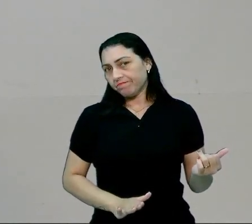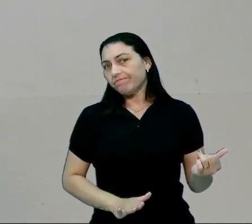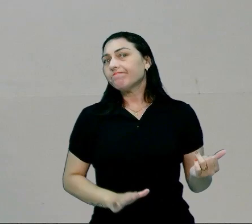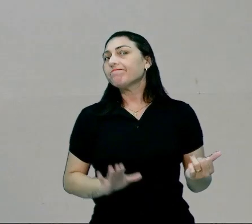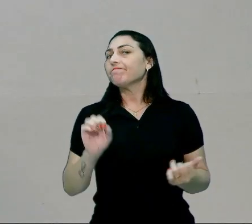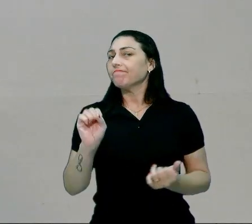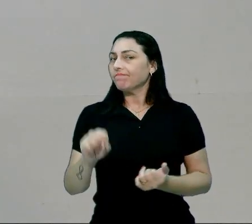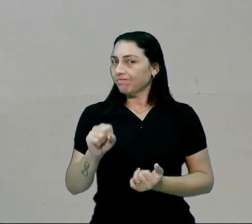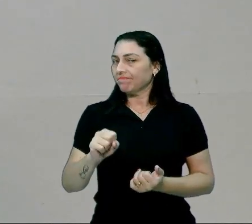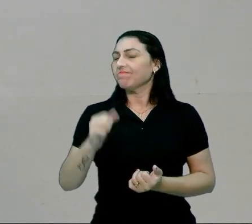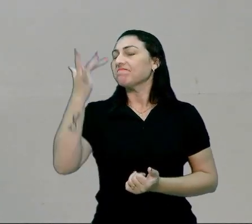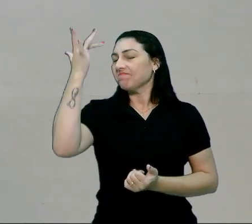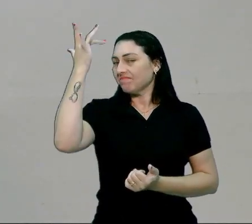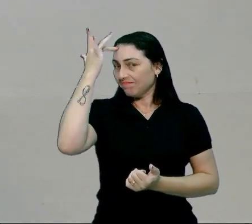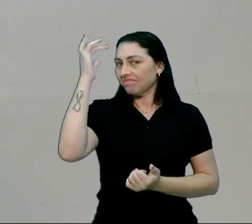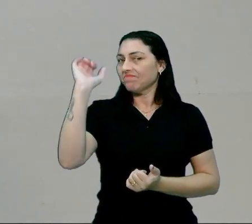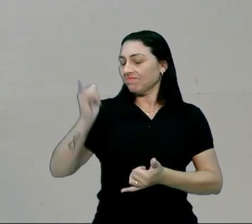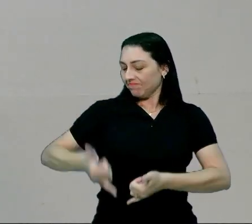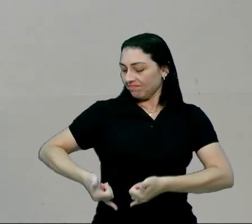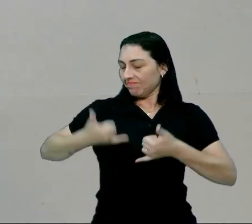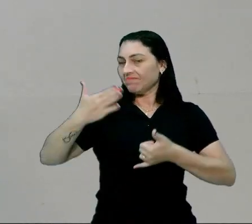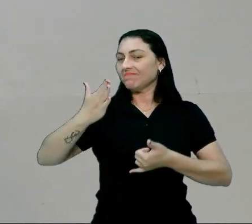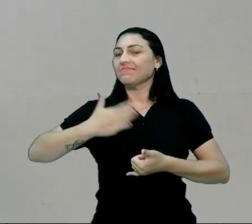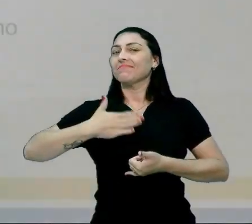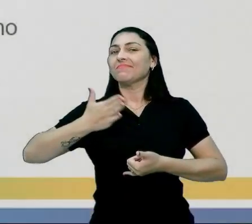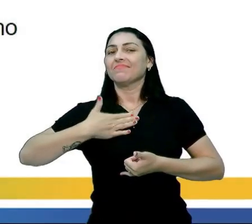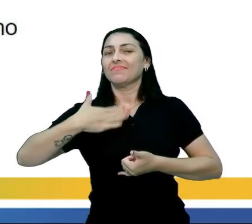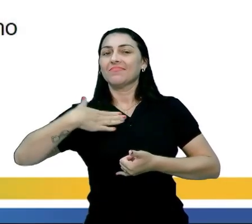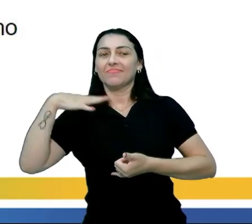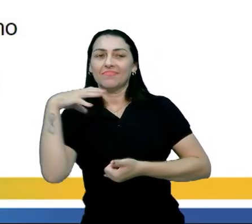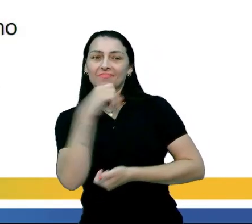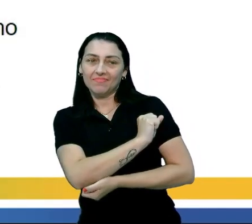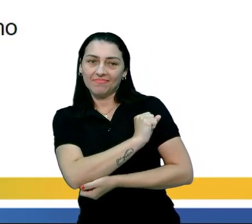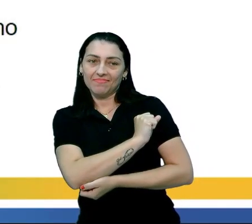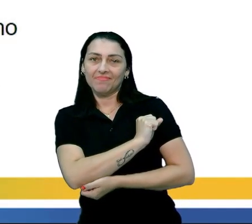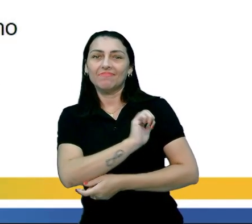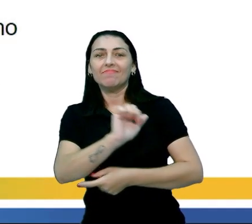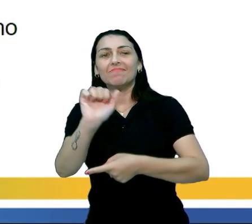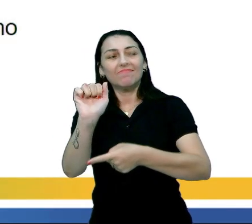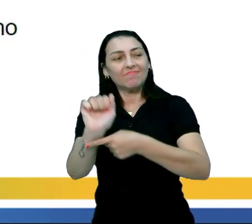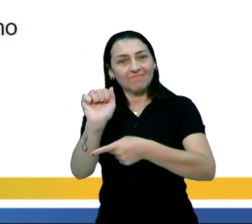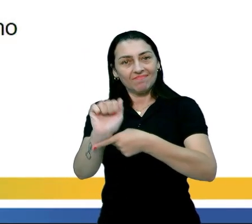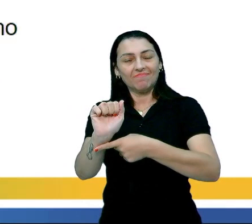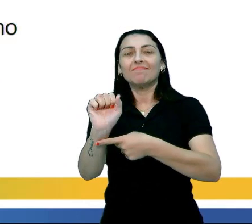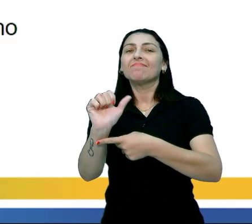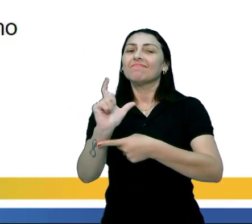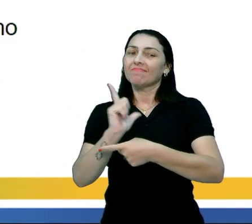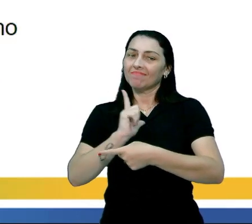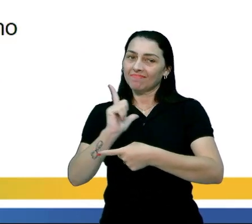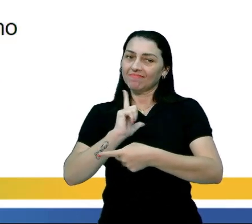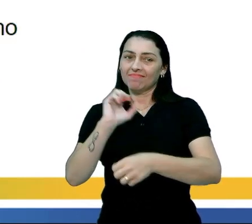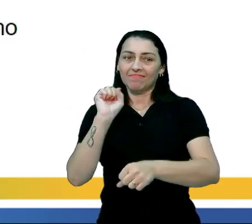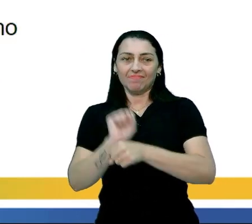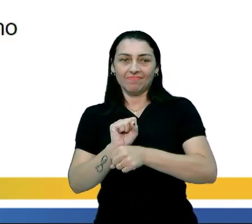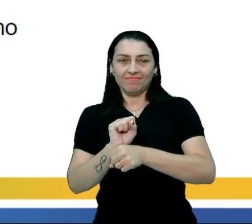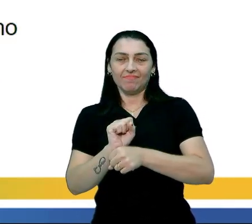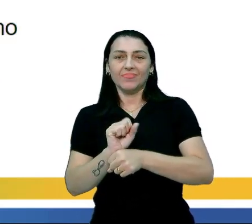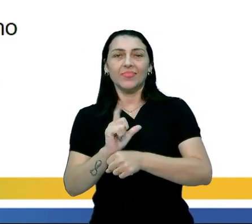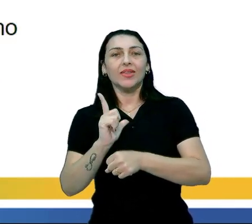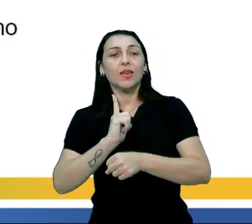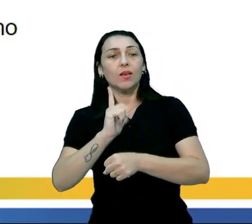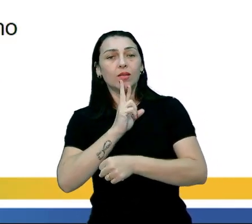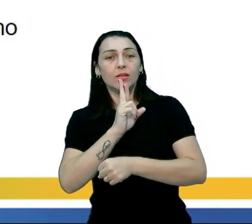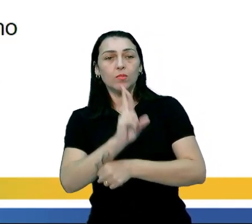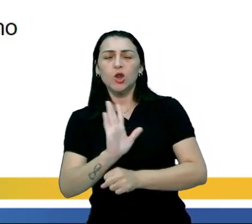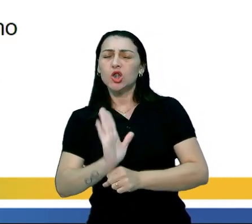Provavelmente se eu estou muito orgulhoso de mim. Aqui é rápido, ó. Já temos o gabarito? Temos o gabarito, eu já até paro. Quando a gente tem uma